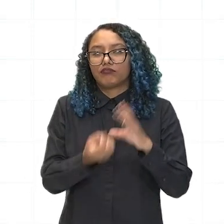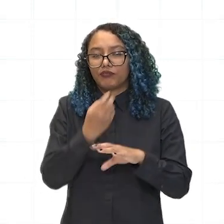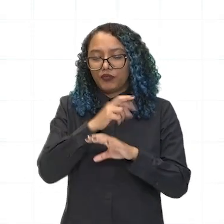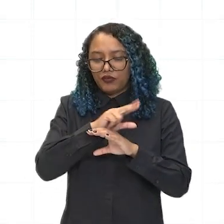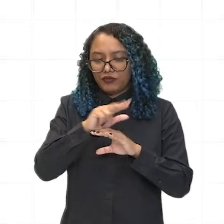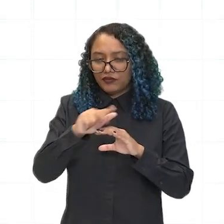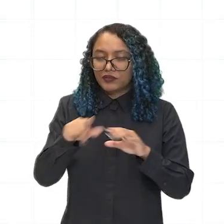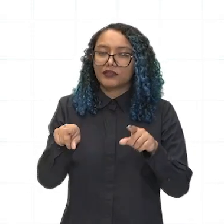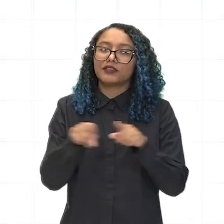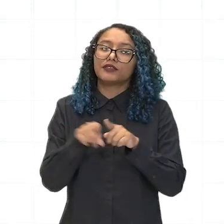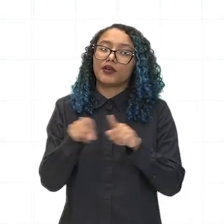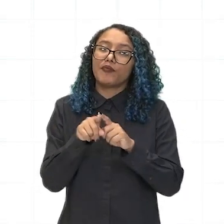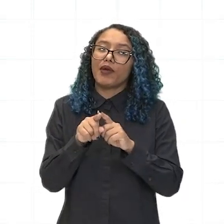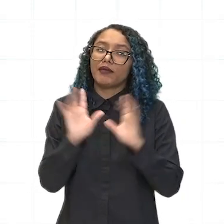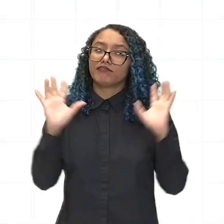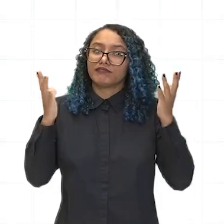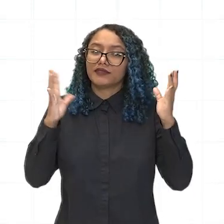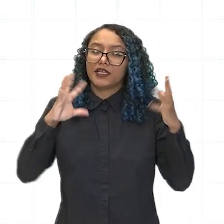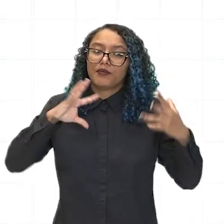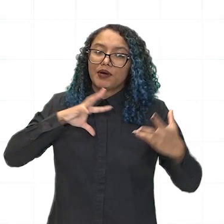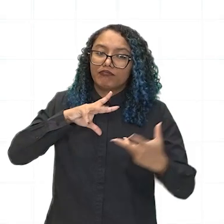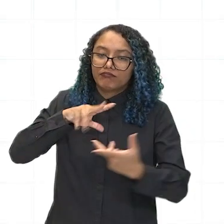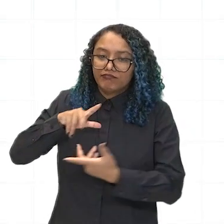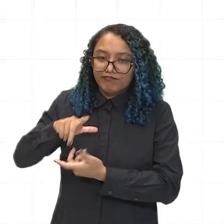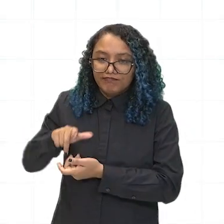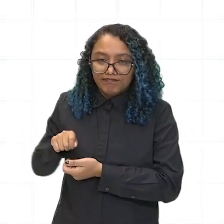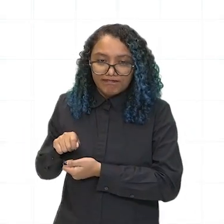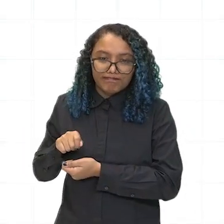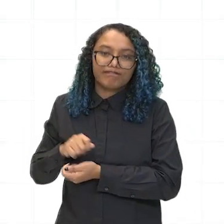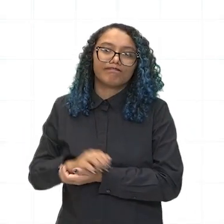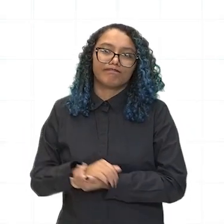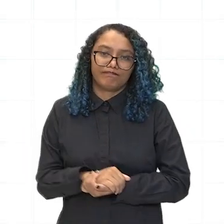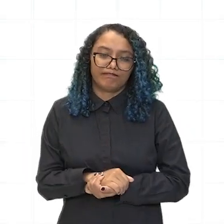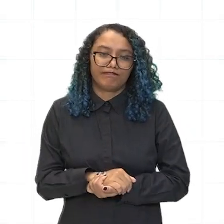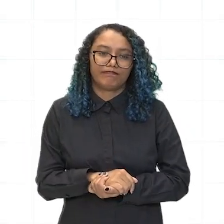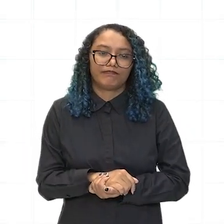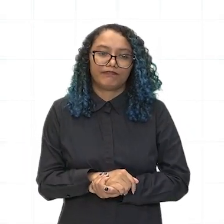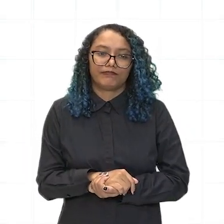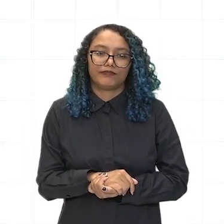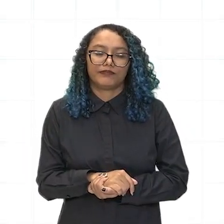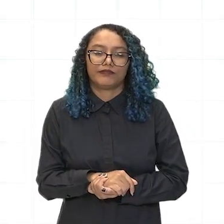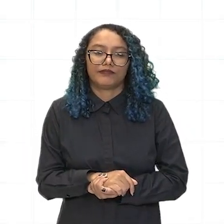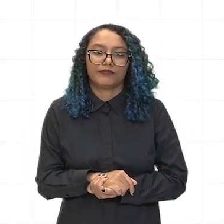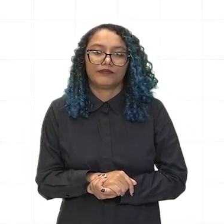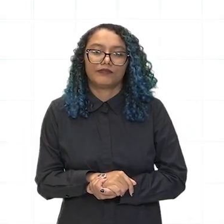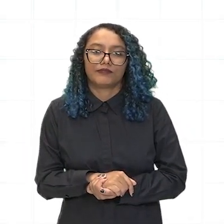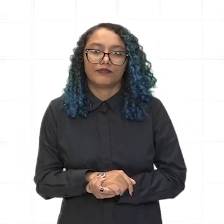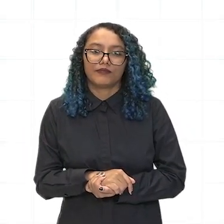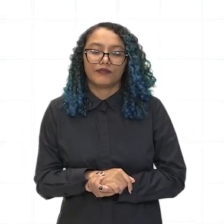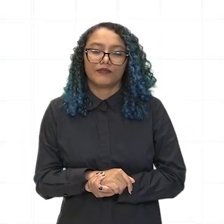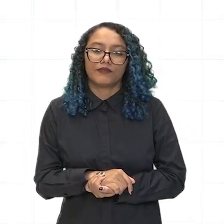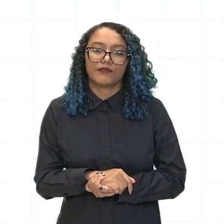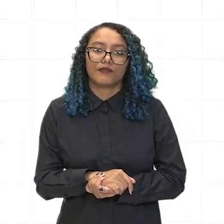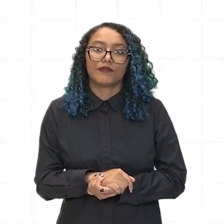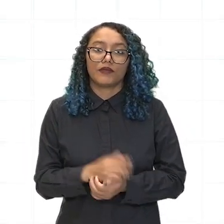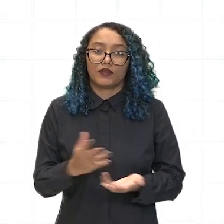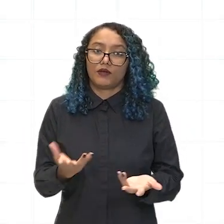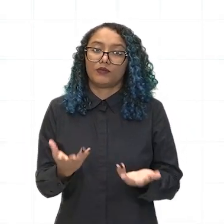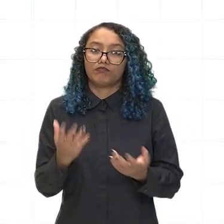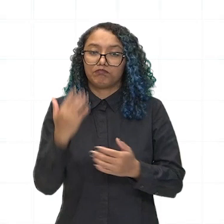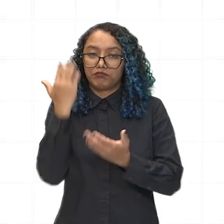também no clima global. Por isso que eu disse, que o desmatamento ele vai influenciar